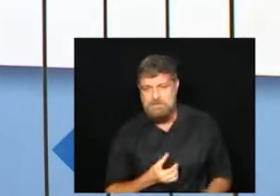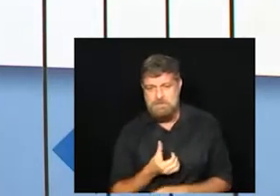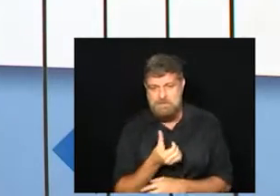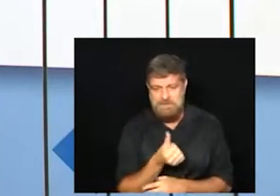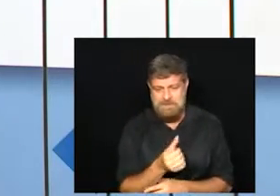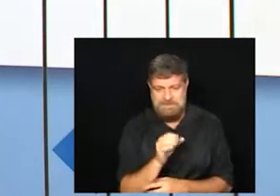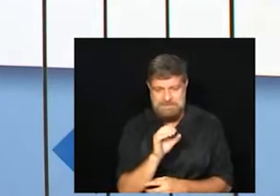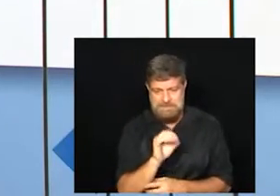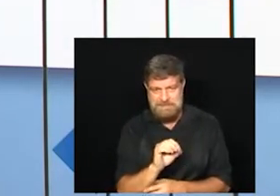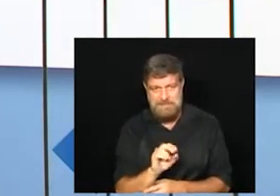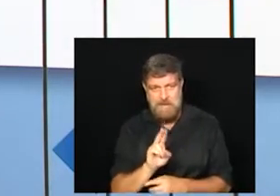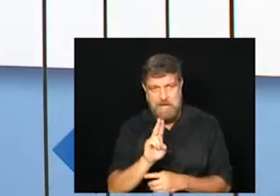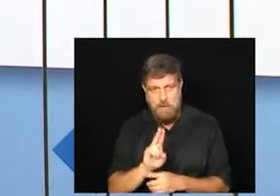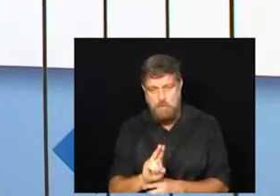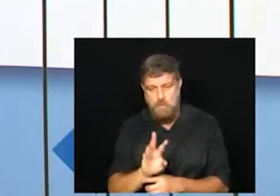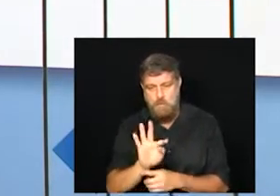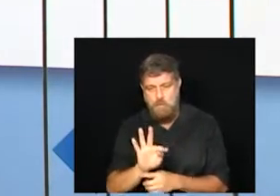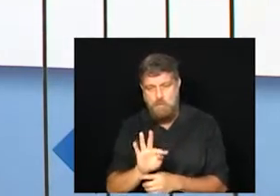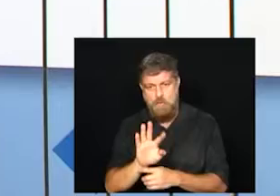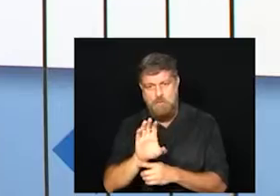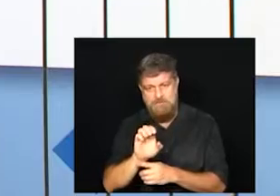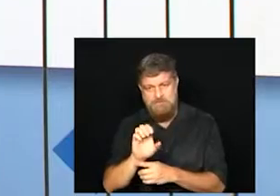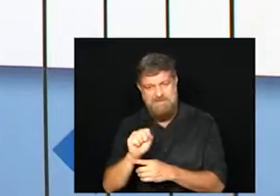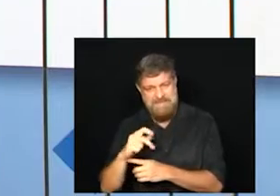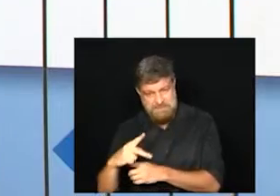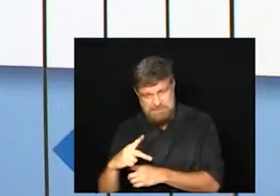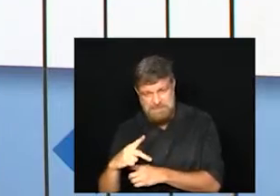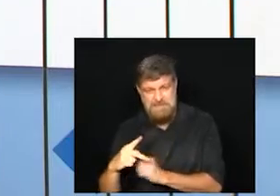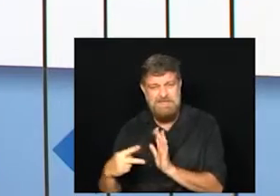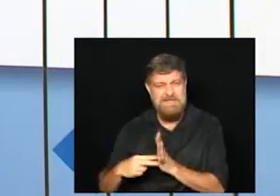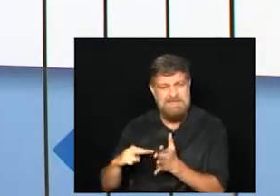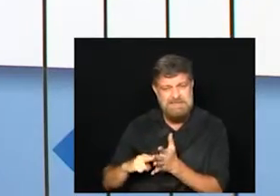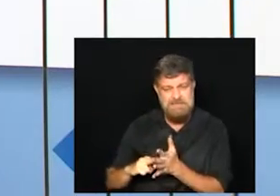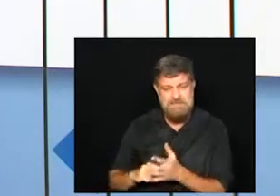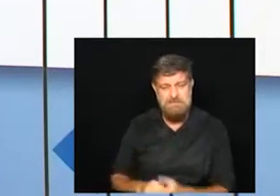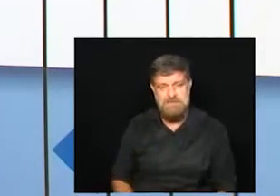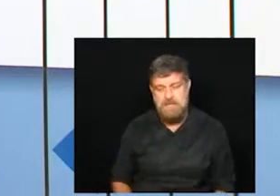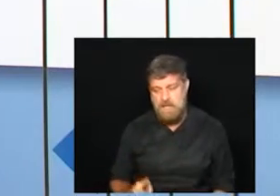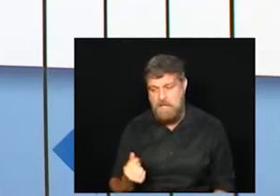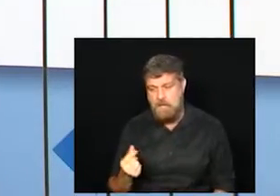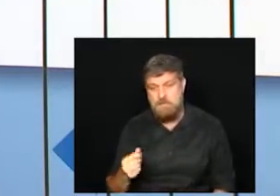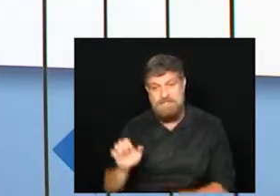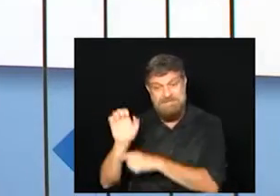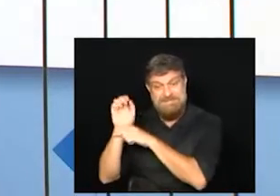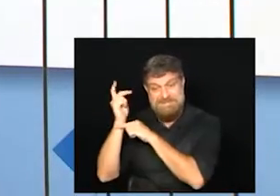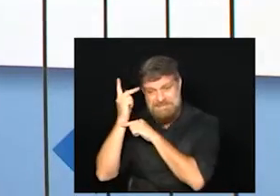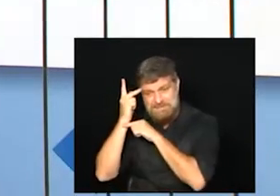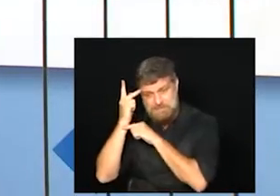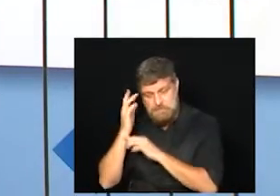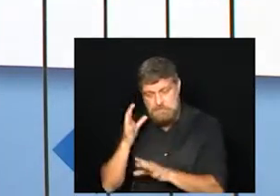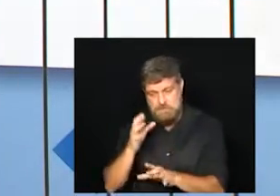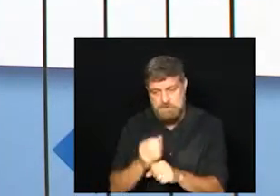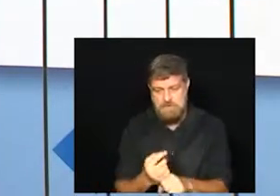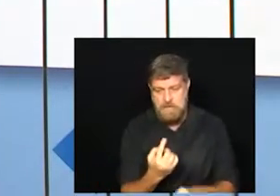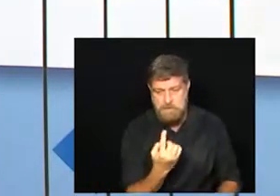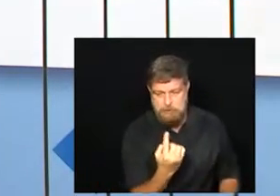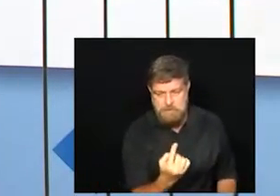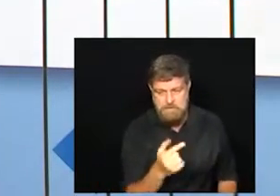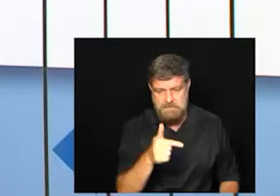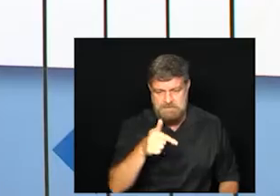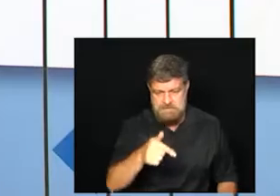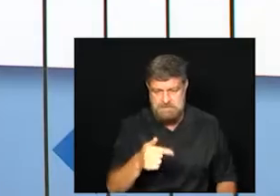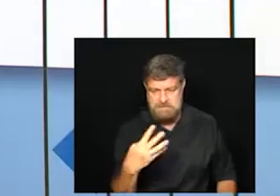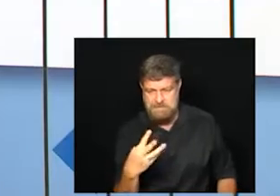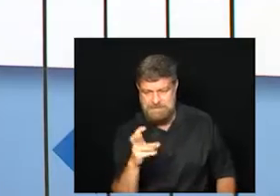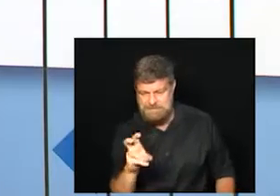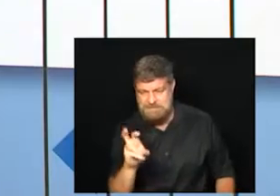60 UFESPs, que é a unidade do estado que corresponde a R$